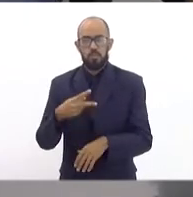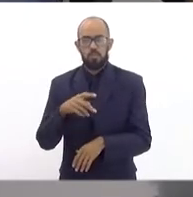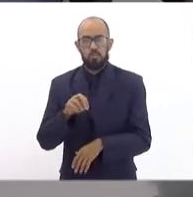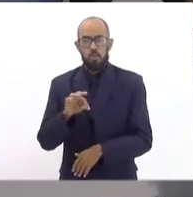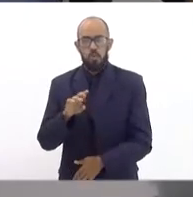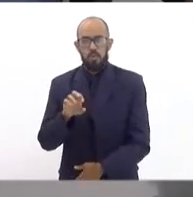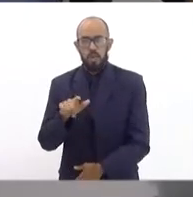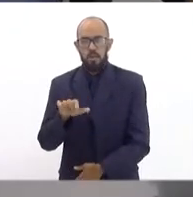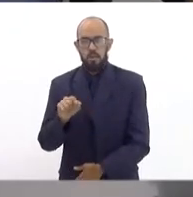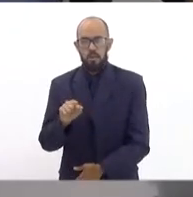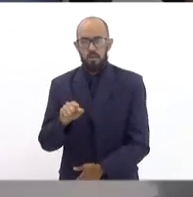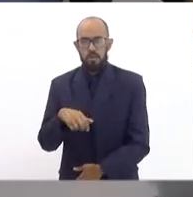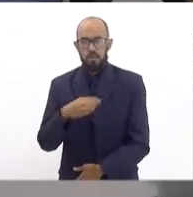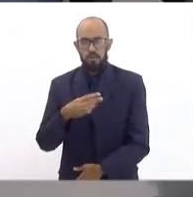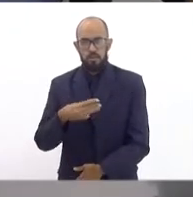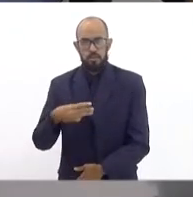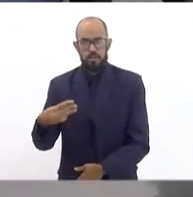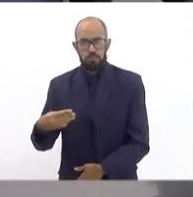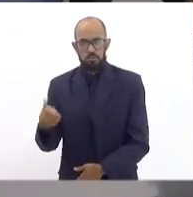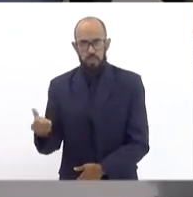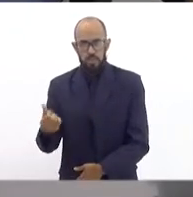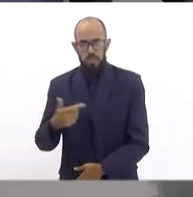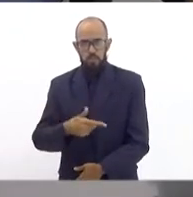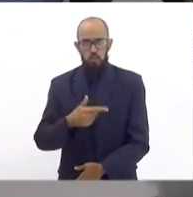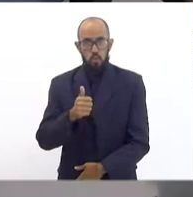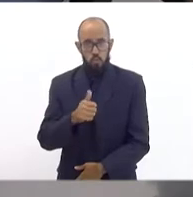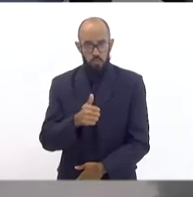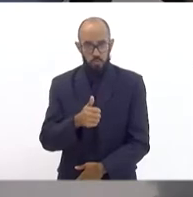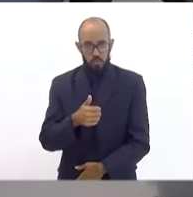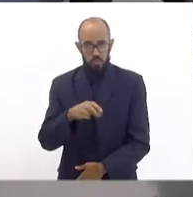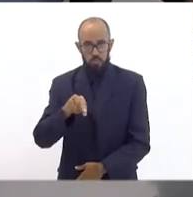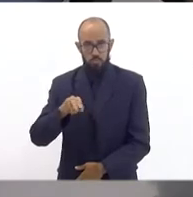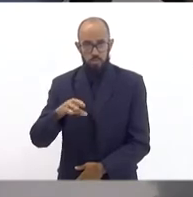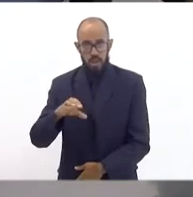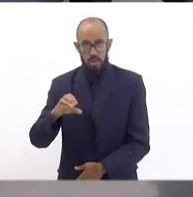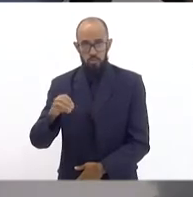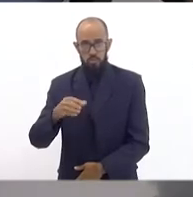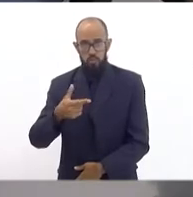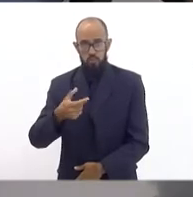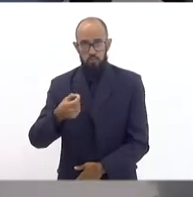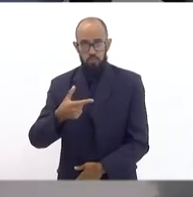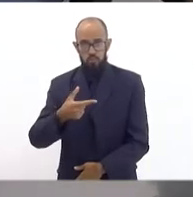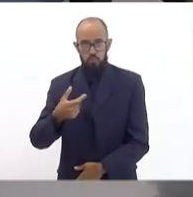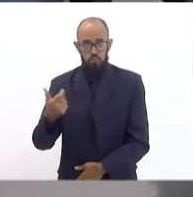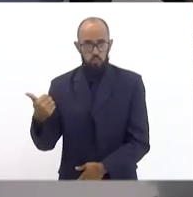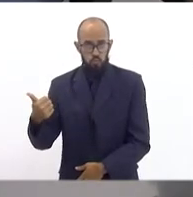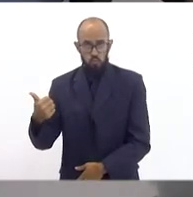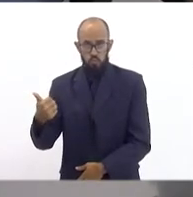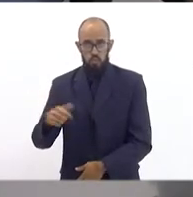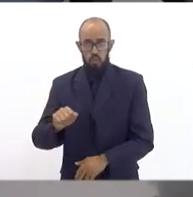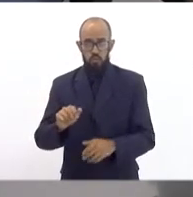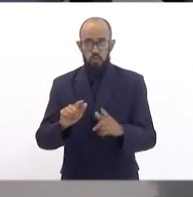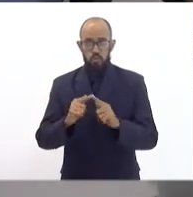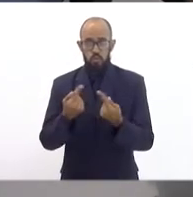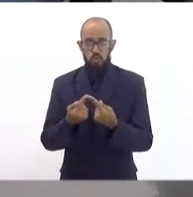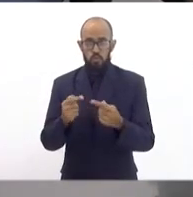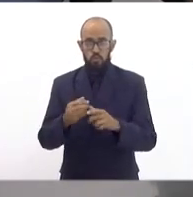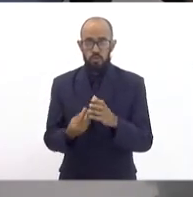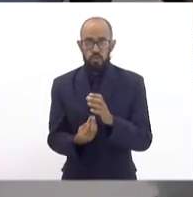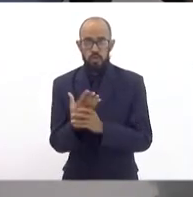11 de março de 2021. Esse grupo de trabalho ele foi constituído para o desenvolvimento de estudos técnicos e